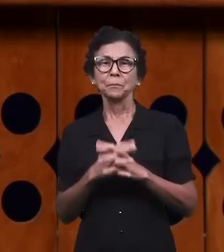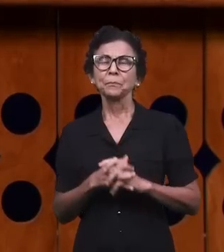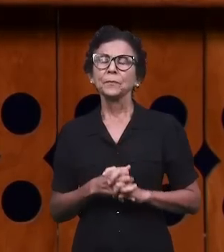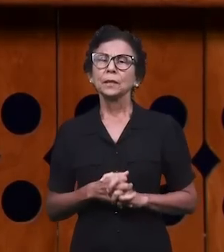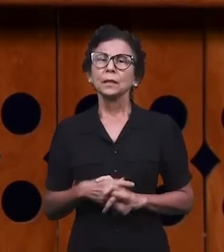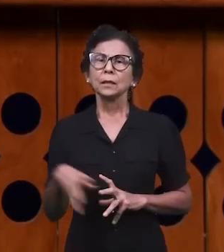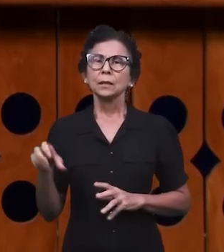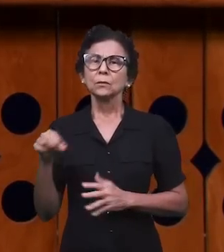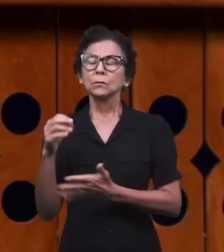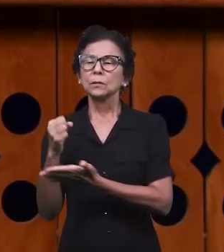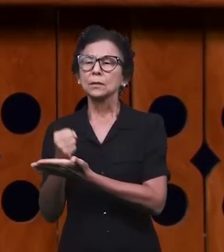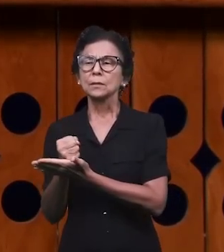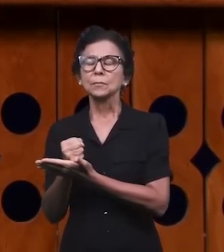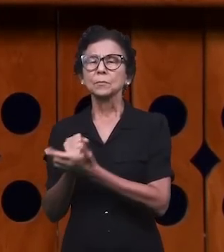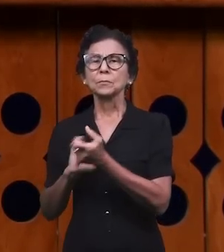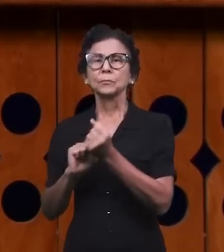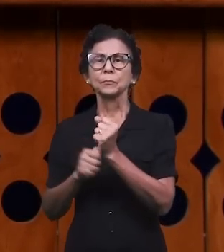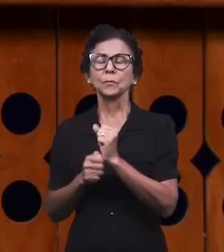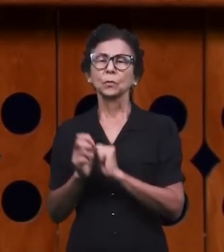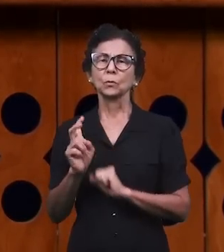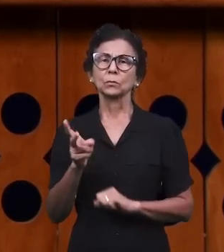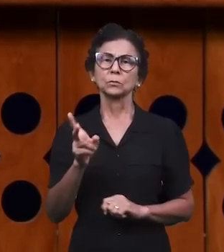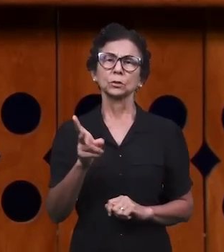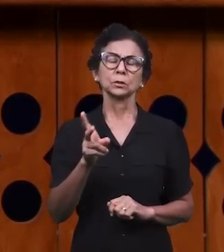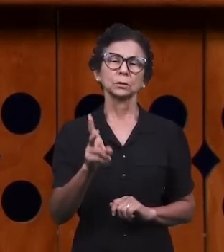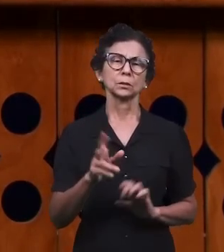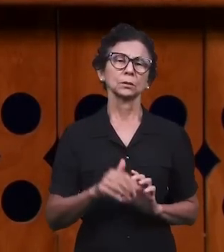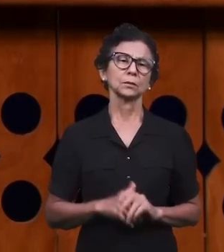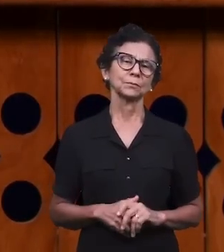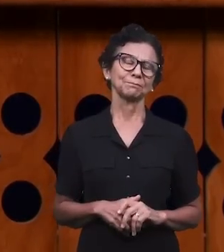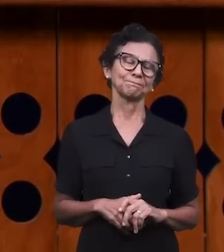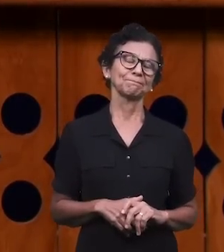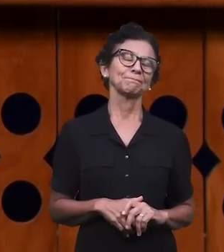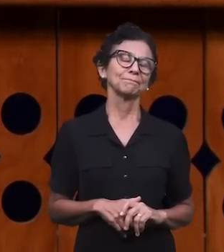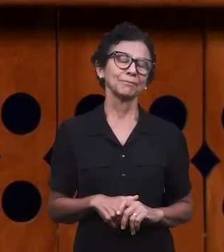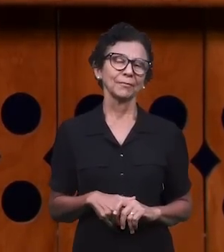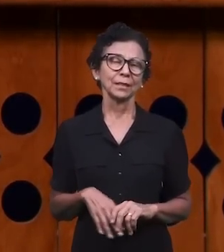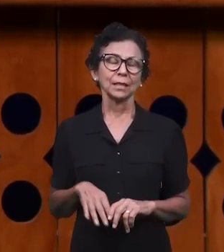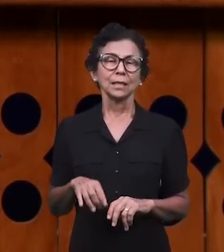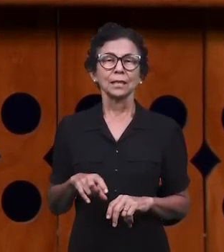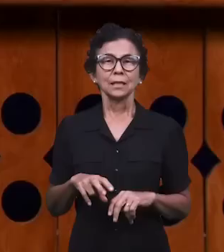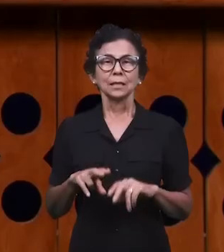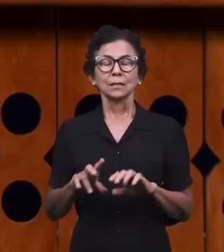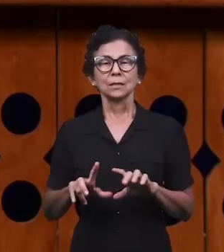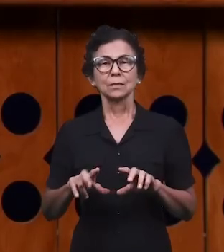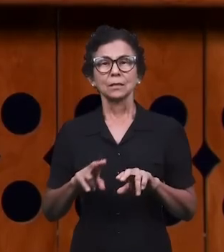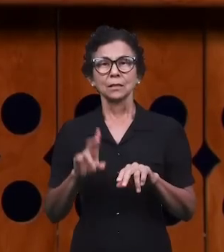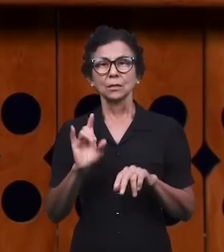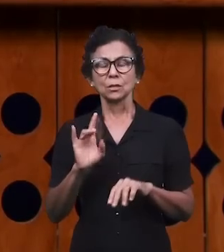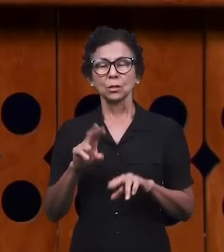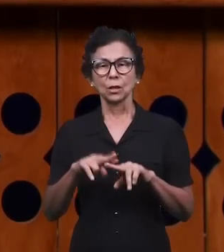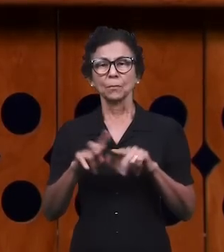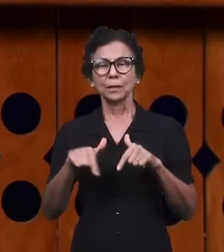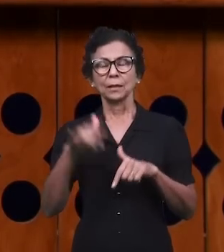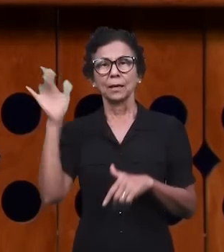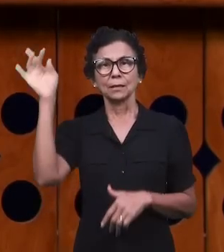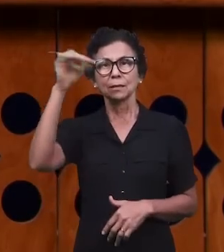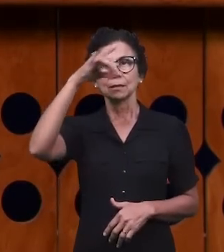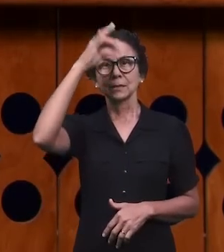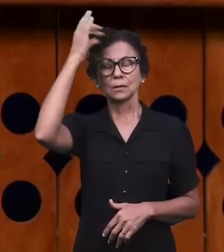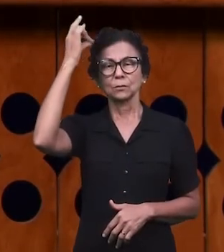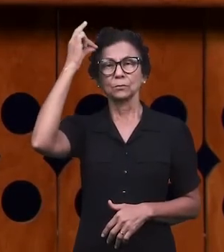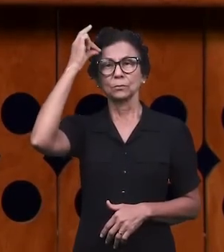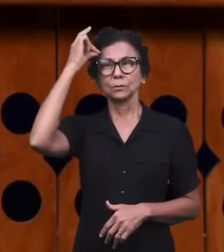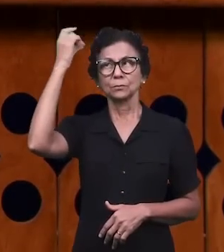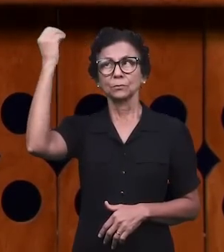mistério continua, e só por revelação do Espírito é que, na verdade, esse mistério se